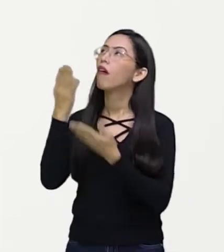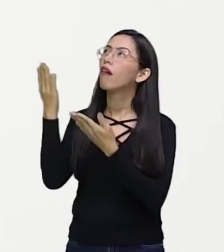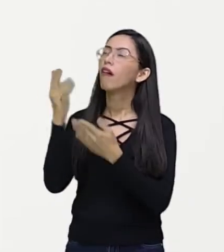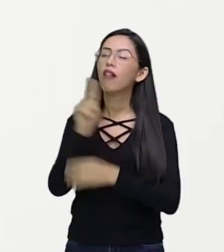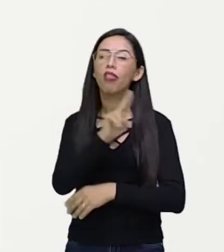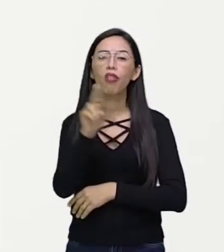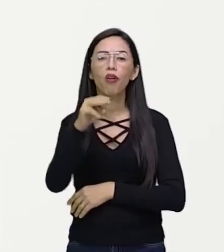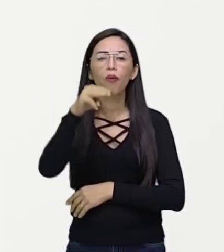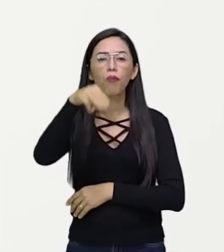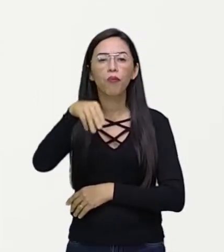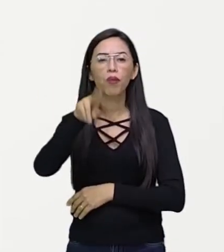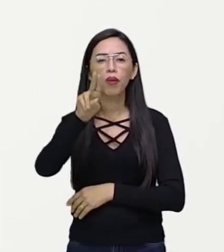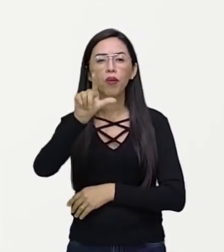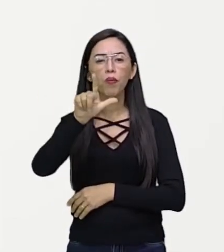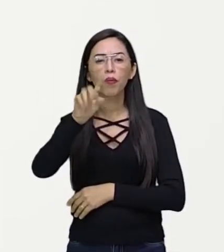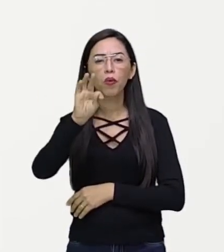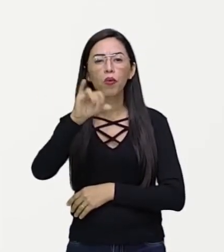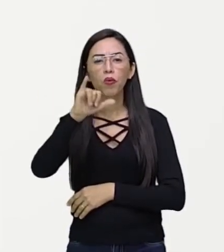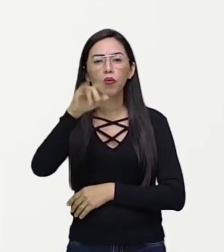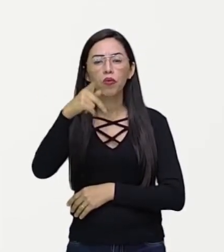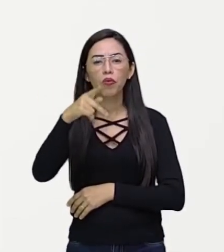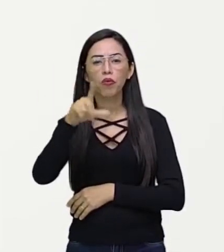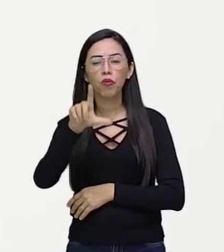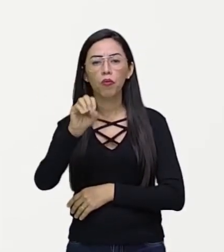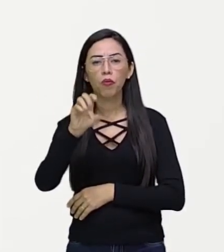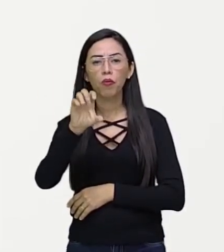e as menores são chamadas de